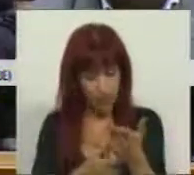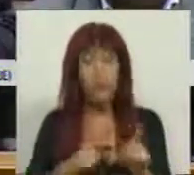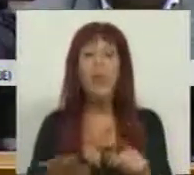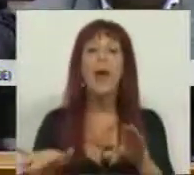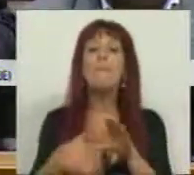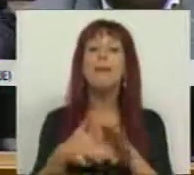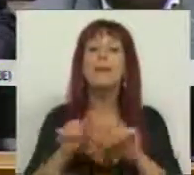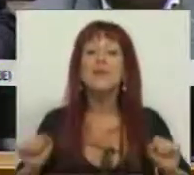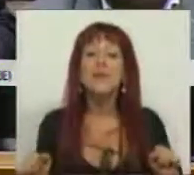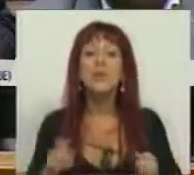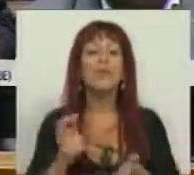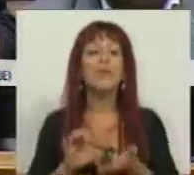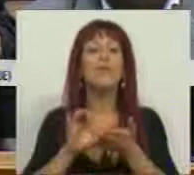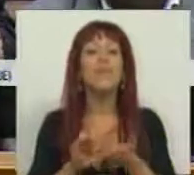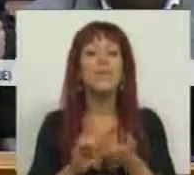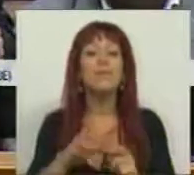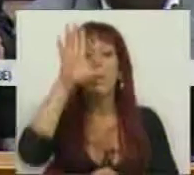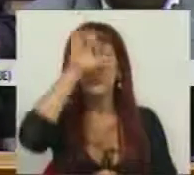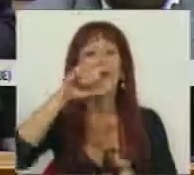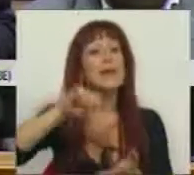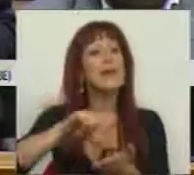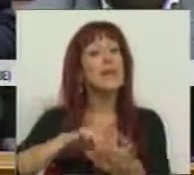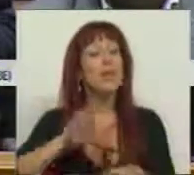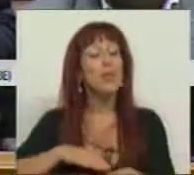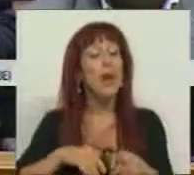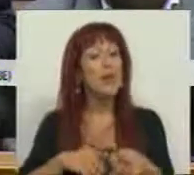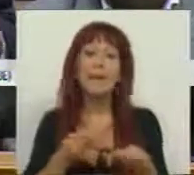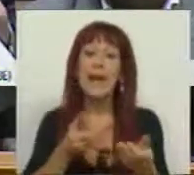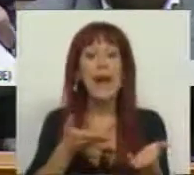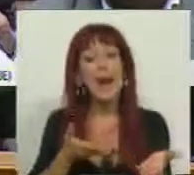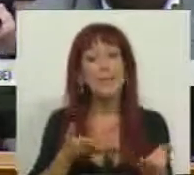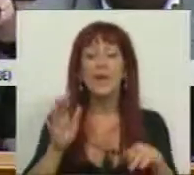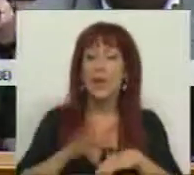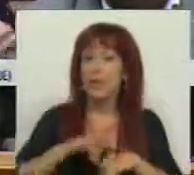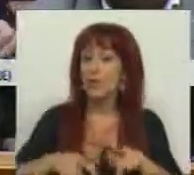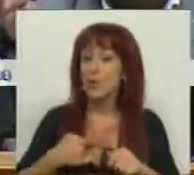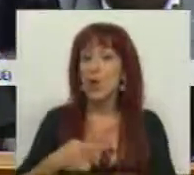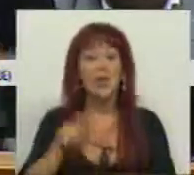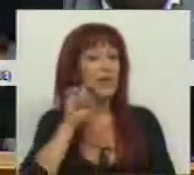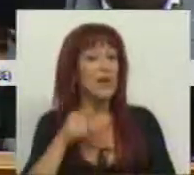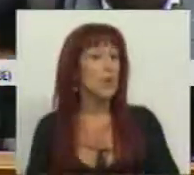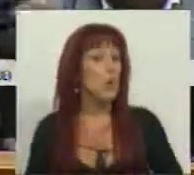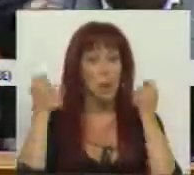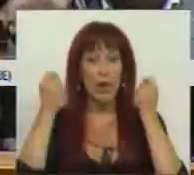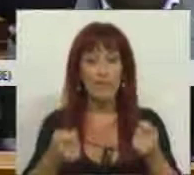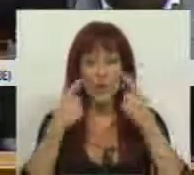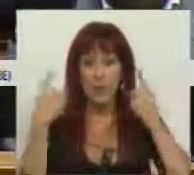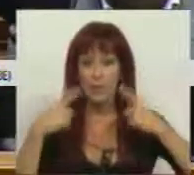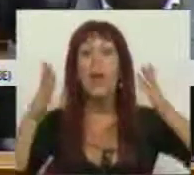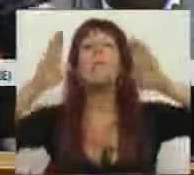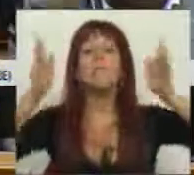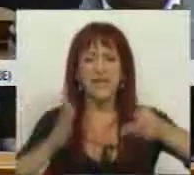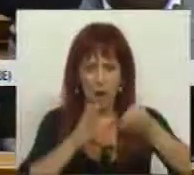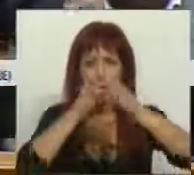a participação financeira do Estado Central sobre esta matéria e por isso defendemos que o investimento público